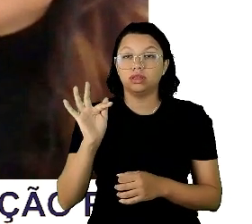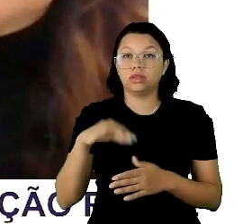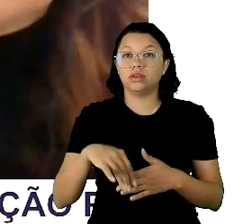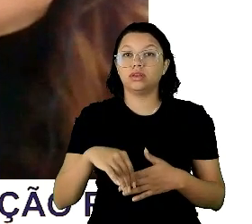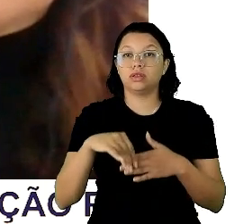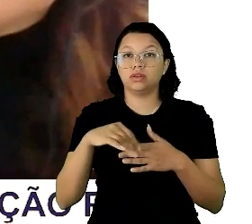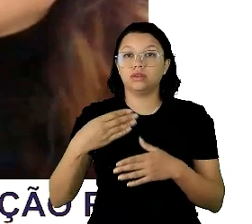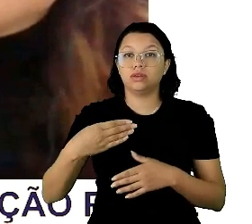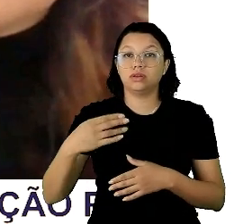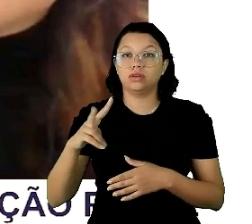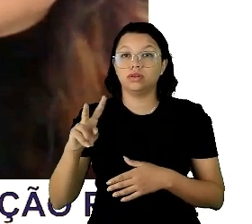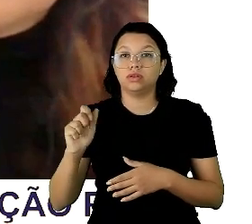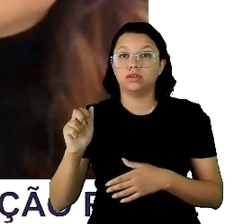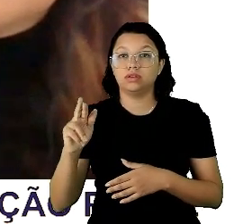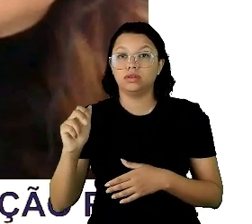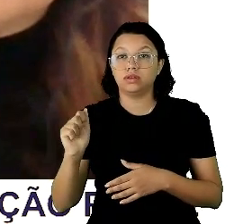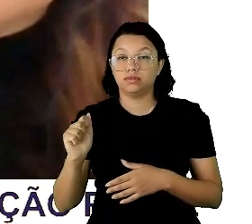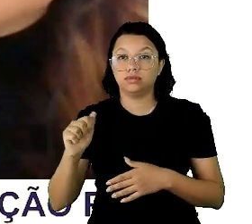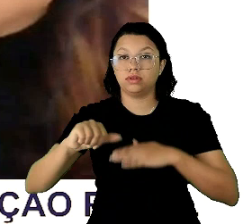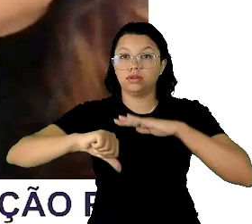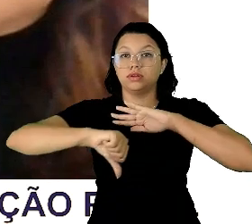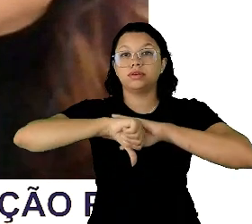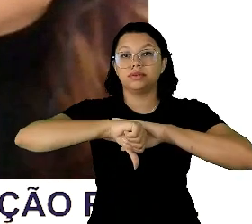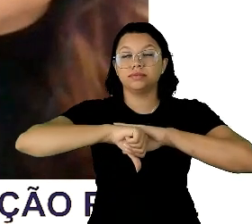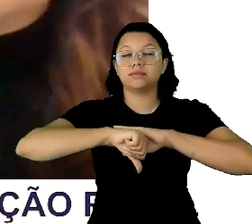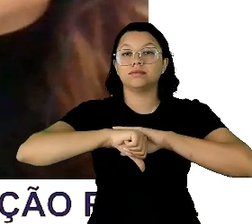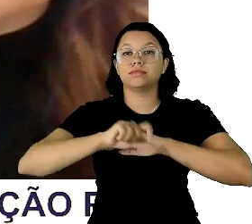Vara Federal Criminal, foi